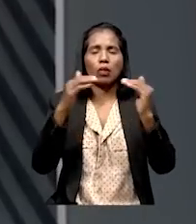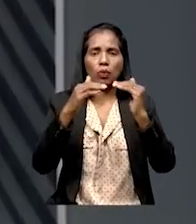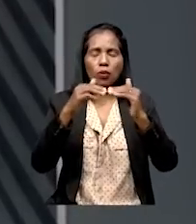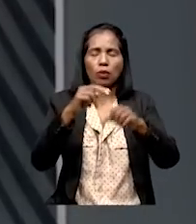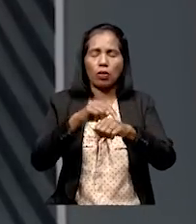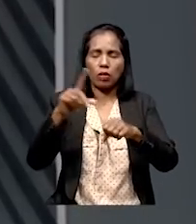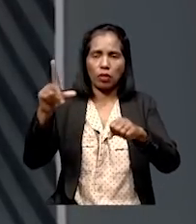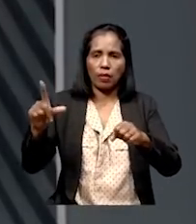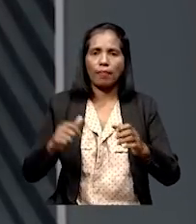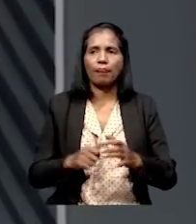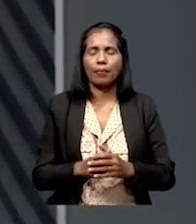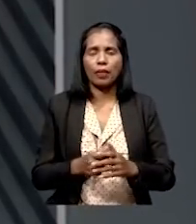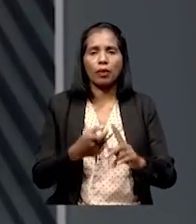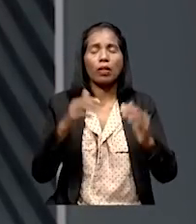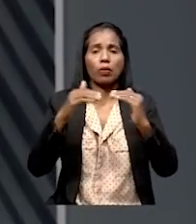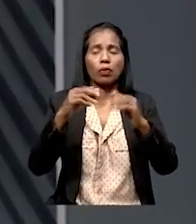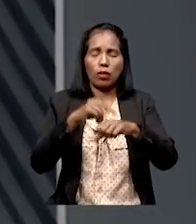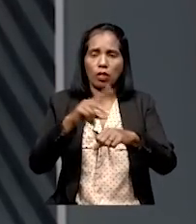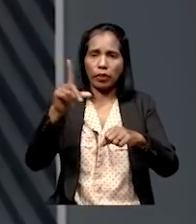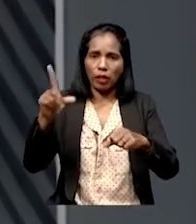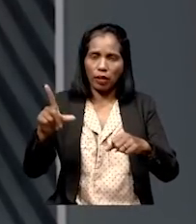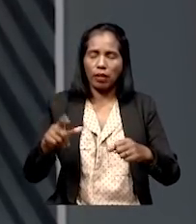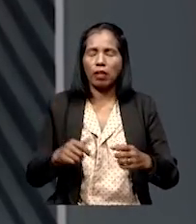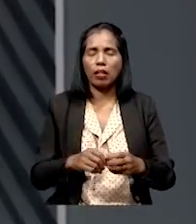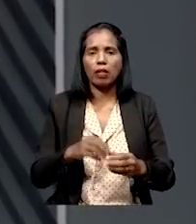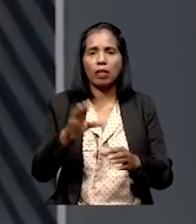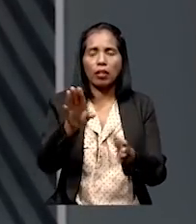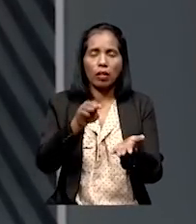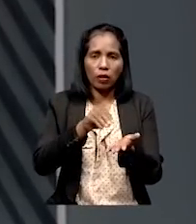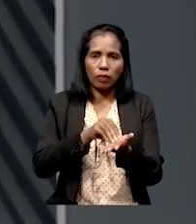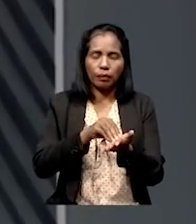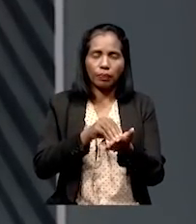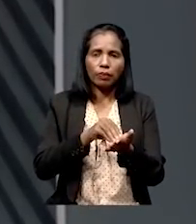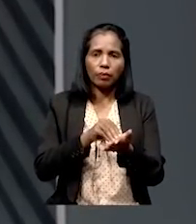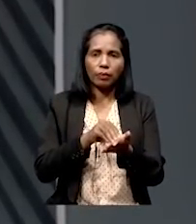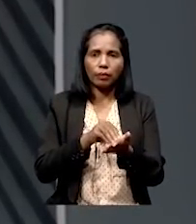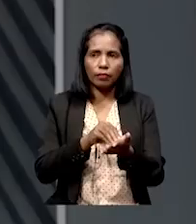E a conferência nacional, não é? Não é? Convoca a conferência nacional, não